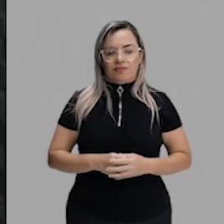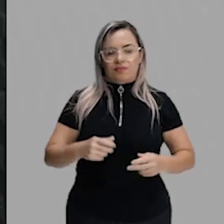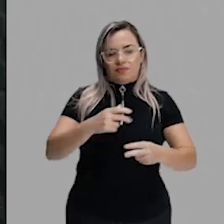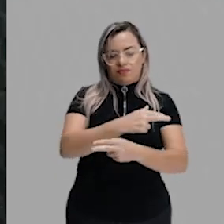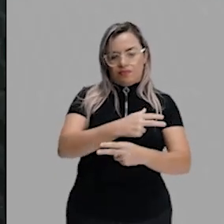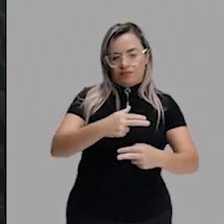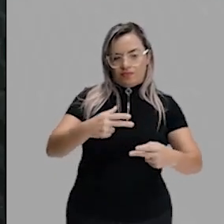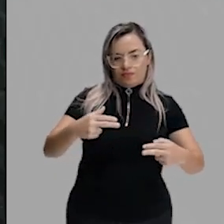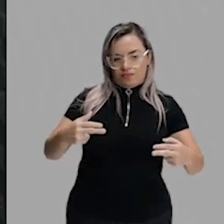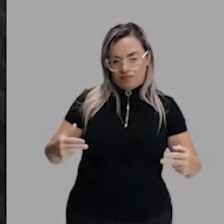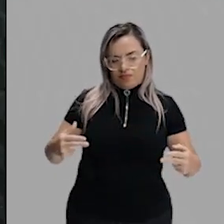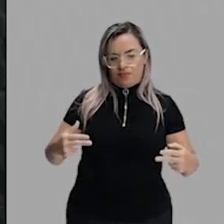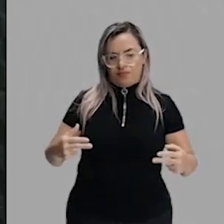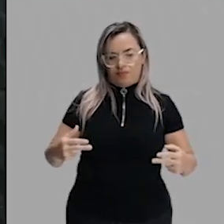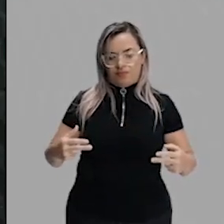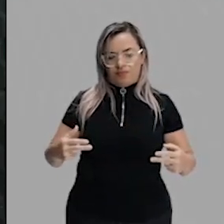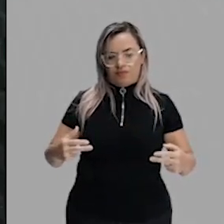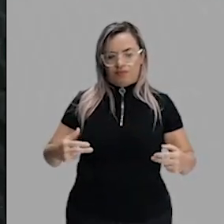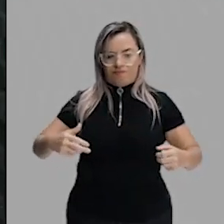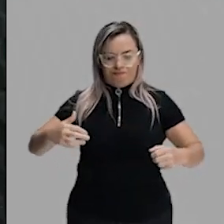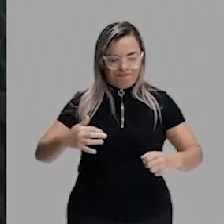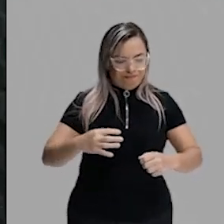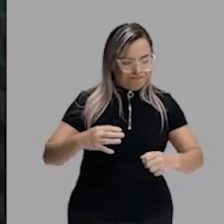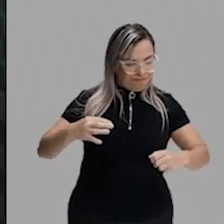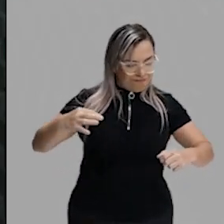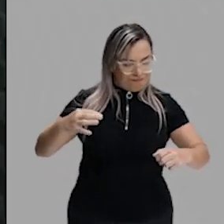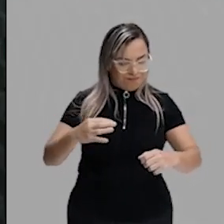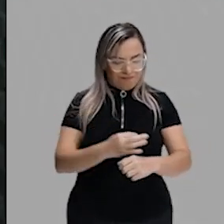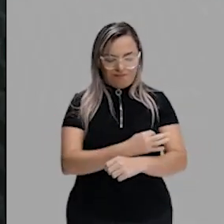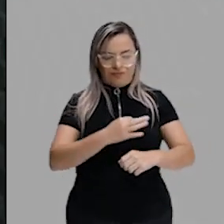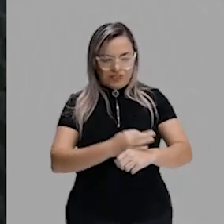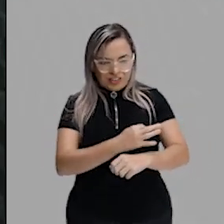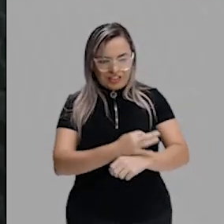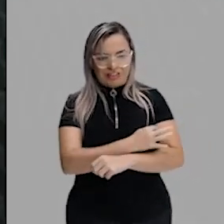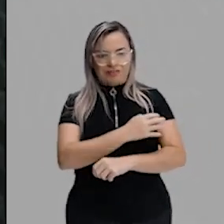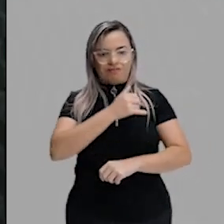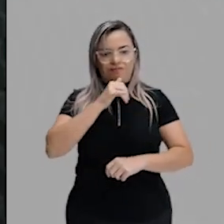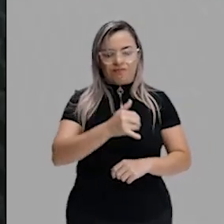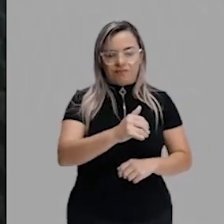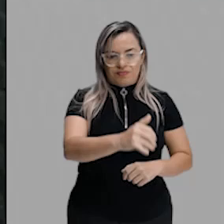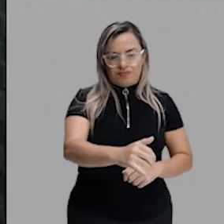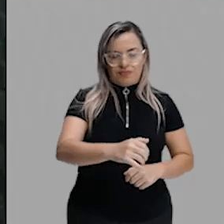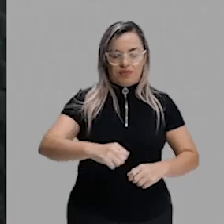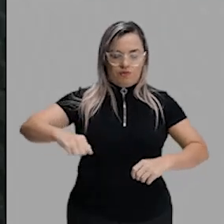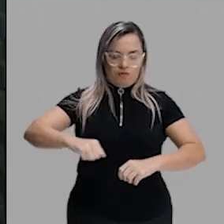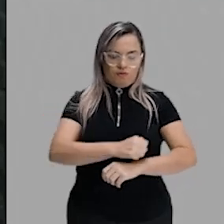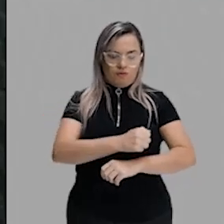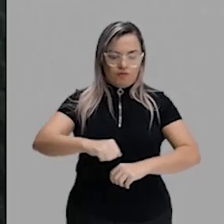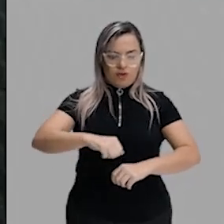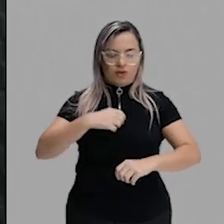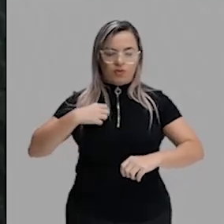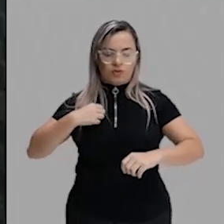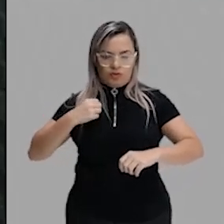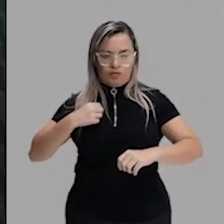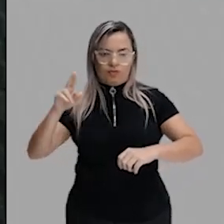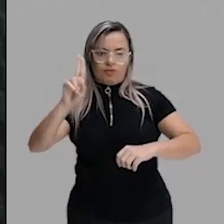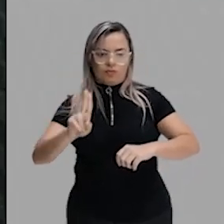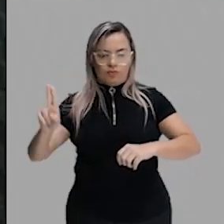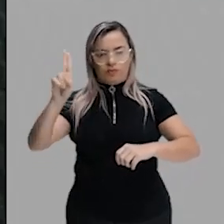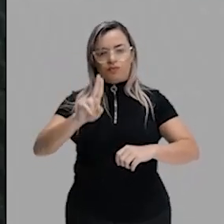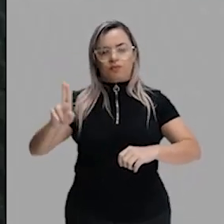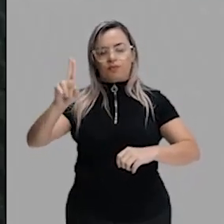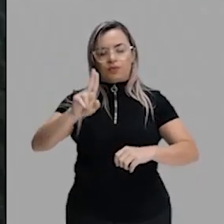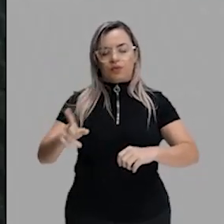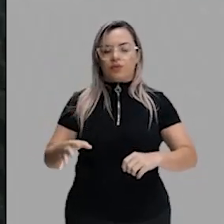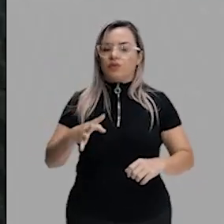que funcionam a resistência elétrica, né? O ferro de passar roupa também é um exemplo, tá certo? Então, vocês vão conhecer